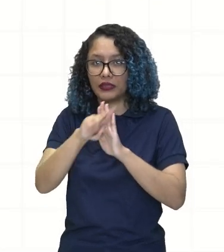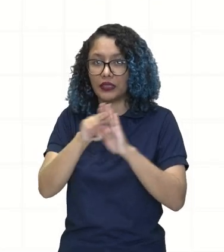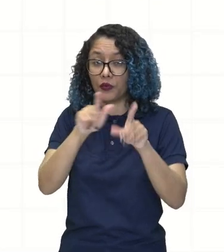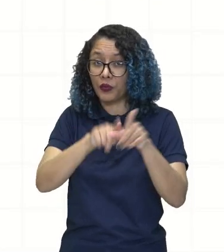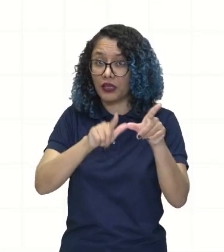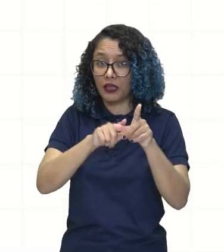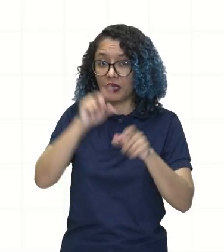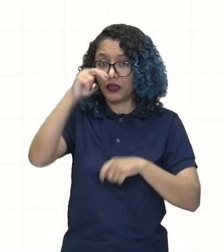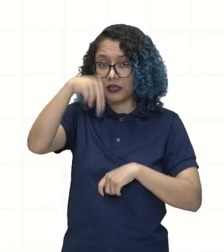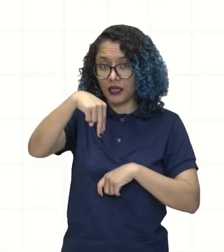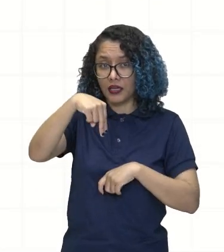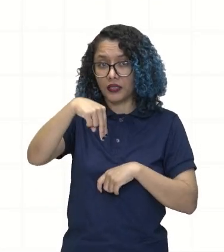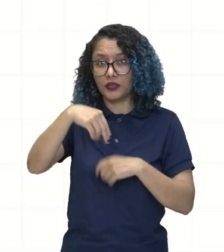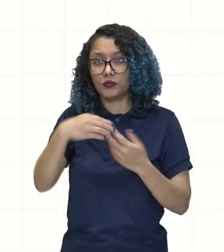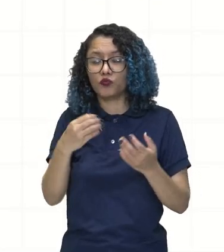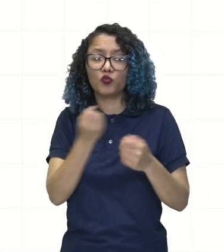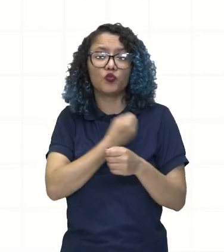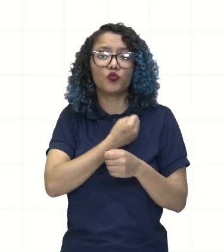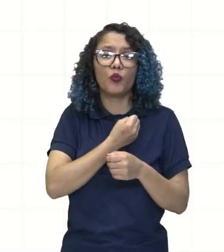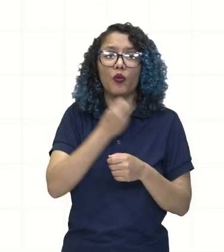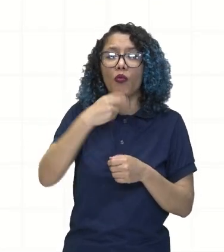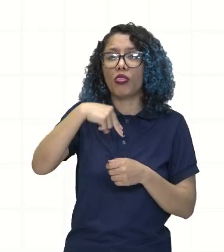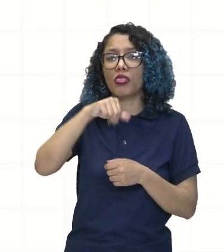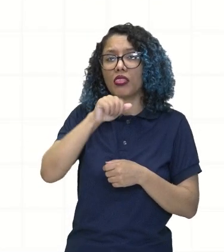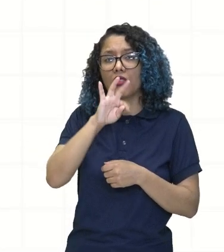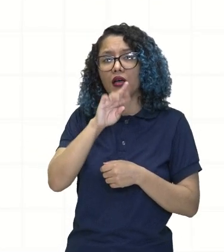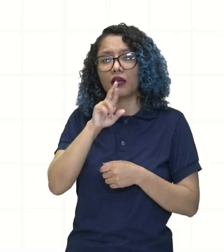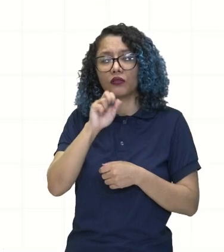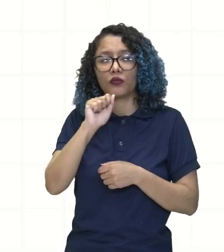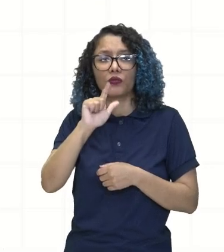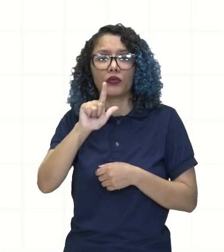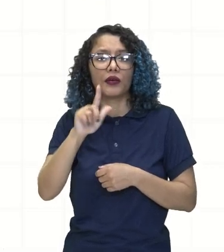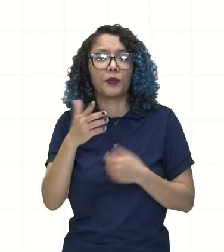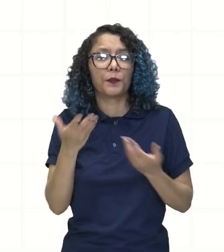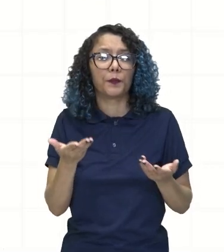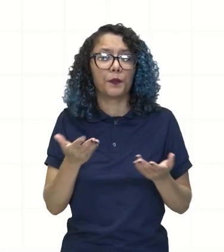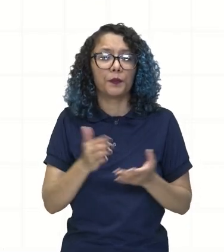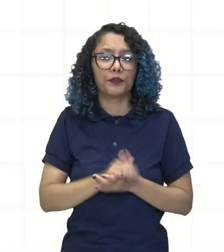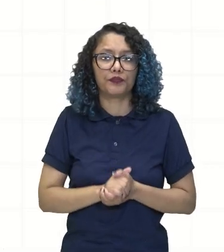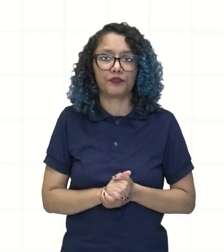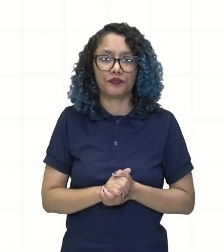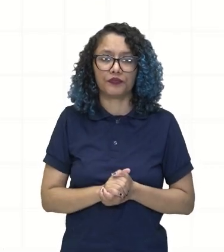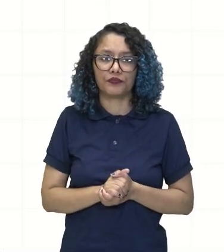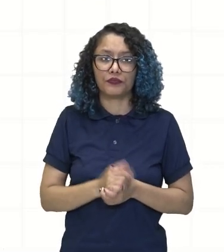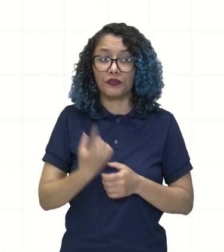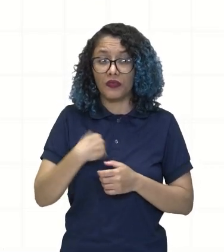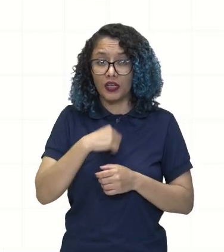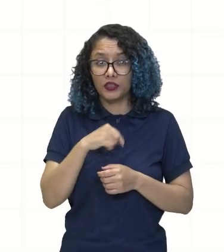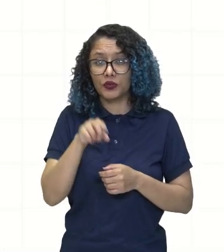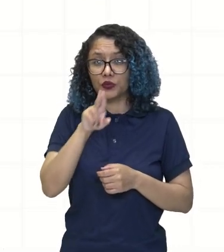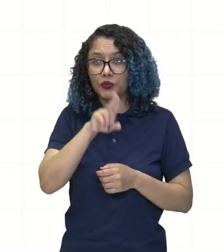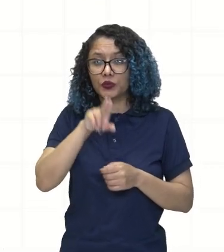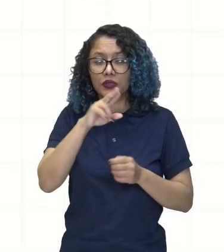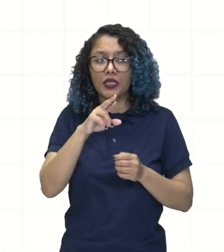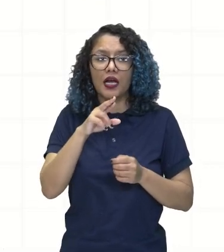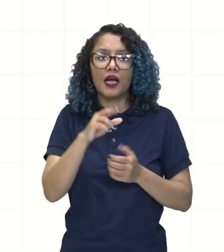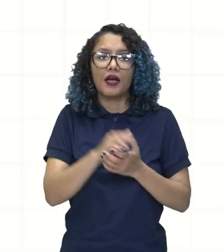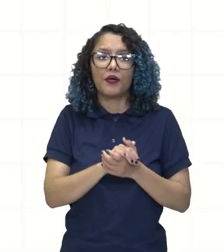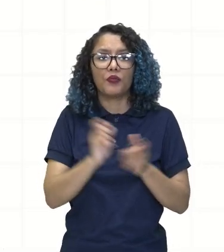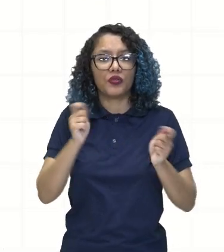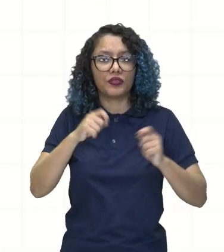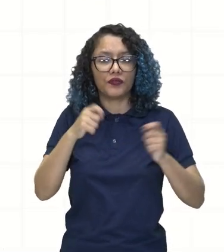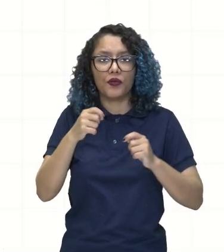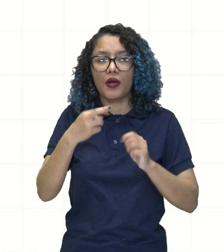Ok? Então, quem são nossos números naturais? Nossos números naturais são aqueles que a gente representa pela